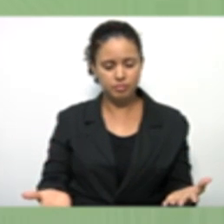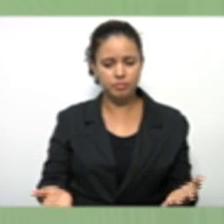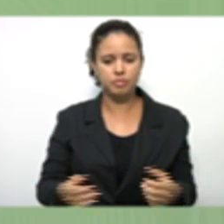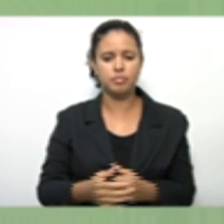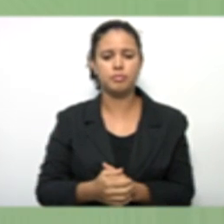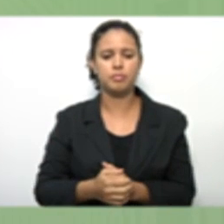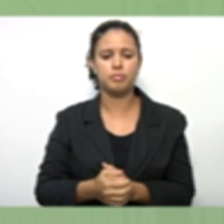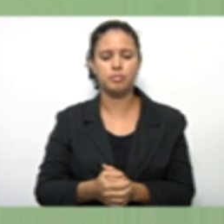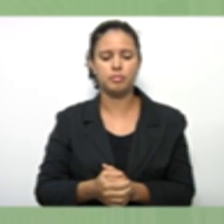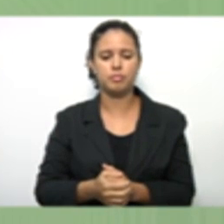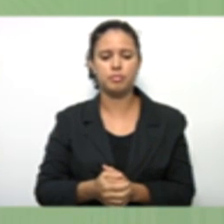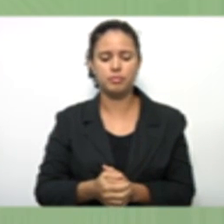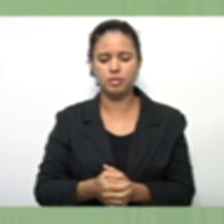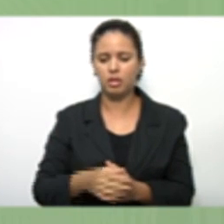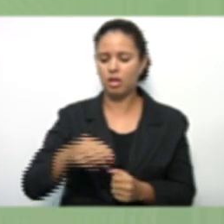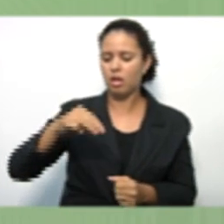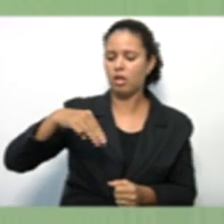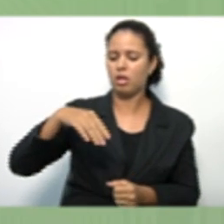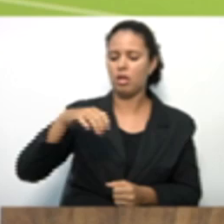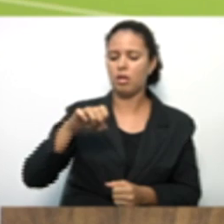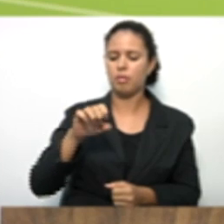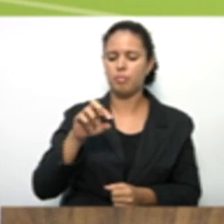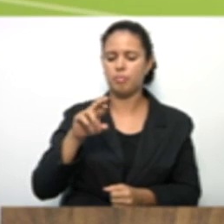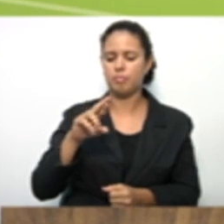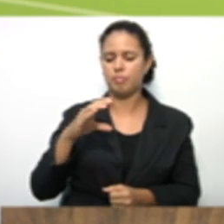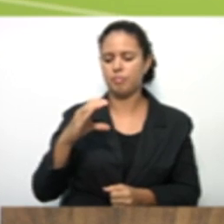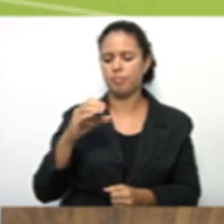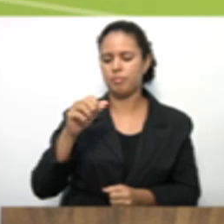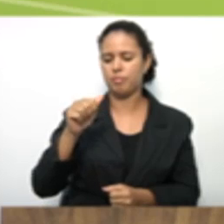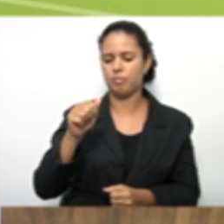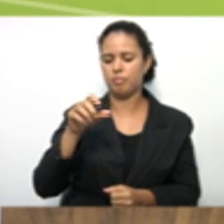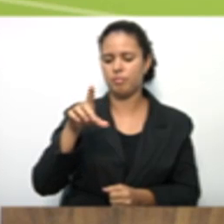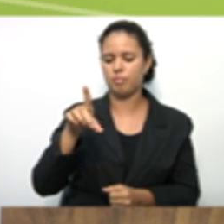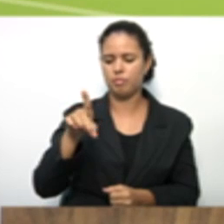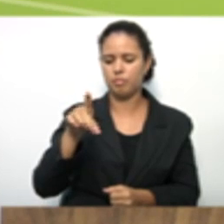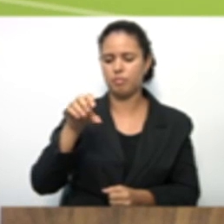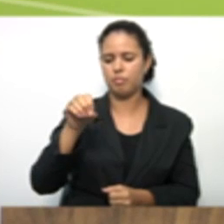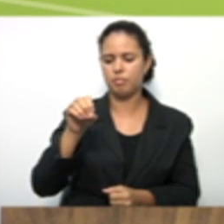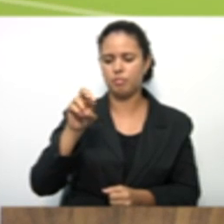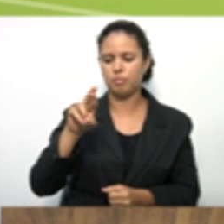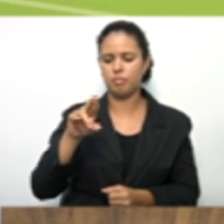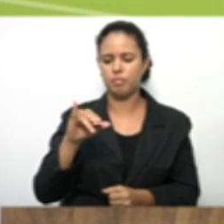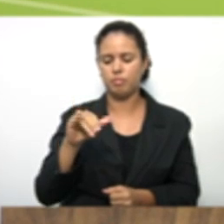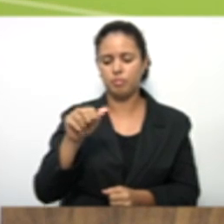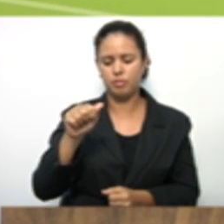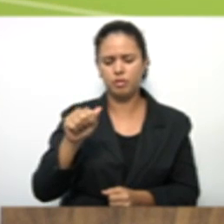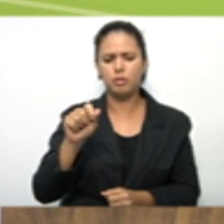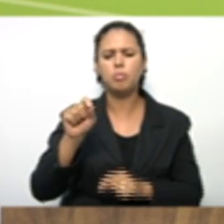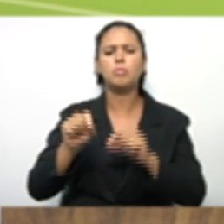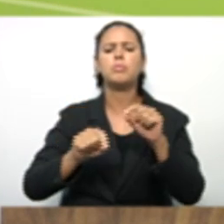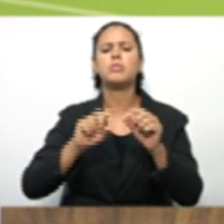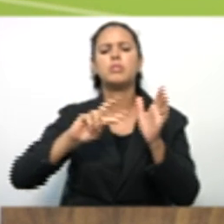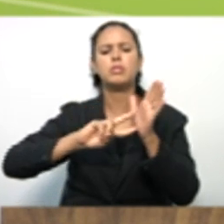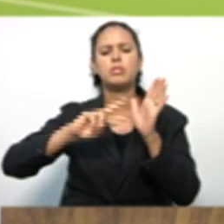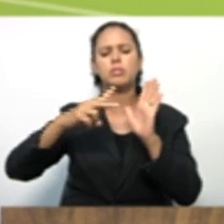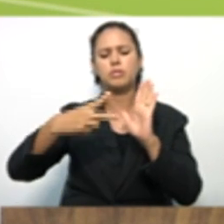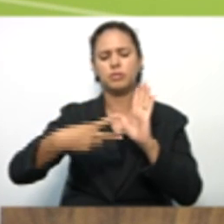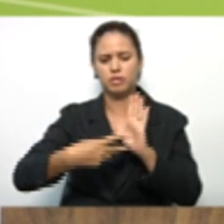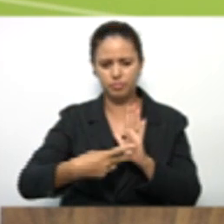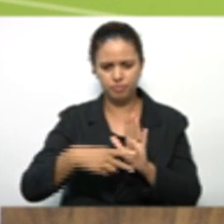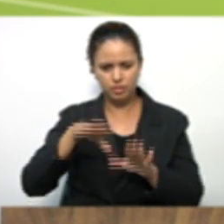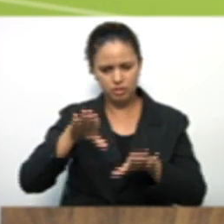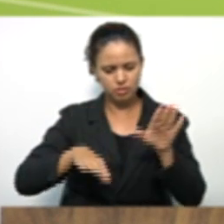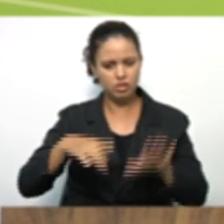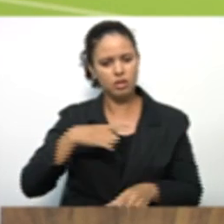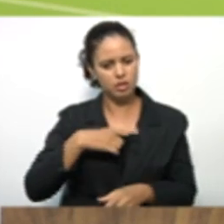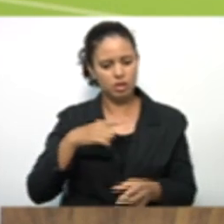qualitativo, né, da mercadoria. O que significa isso? Muitas vezes nós temos 2, 3 tipos de mercadoria, né? Mas